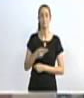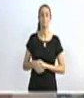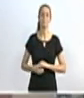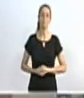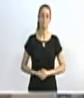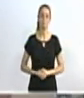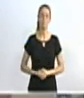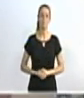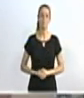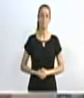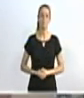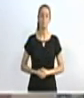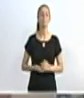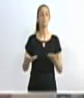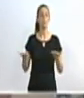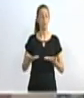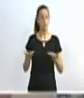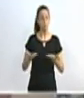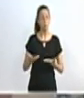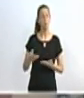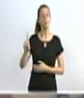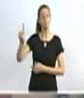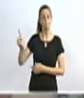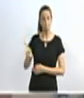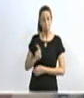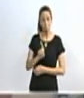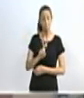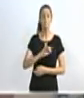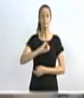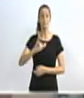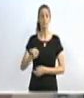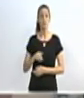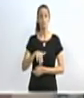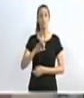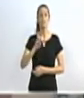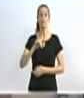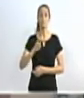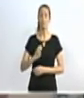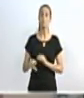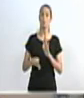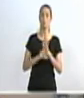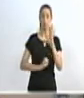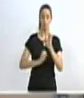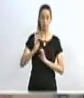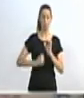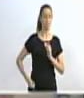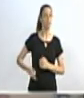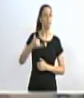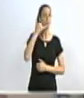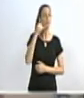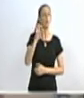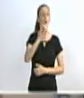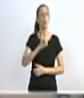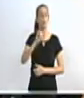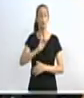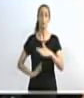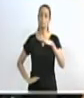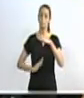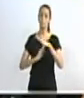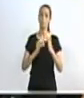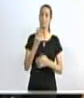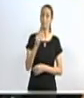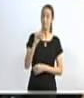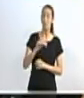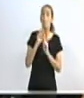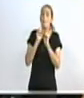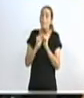aqui para nós. Gostaria de chamar o senhor Jaime Borim, da Oi, também pelo tempo de até 3 minutos, podendo exceder